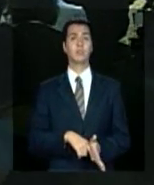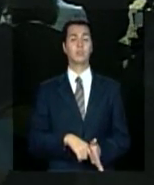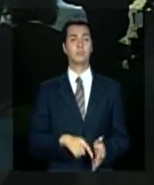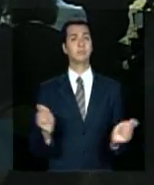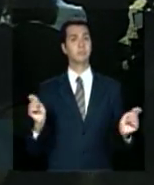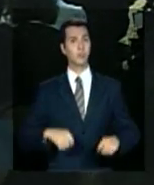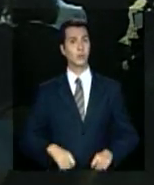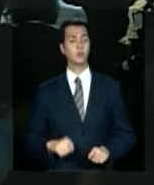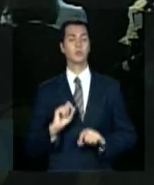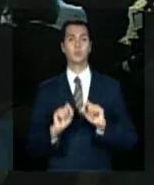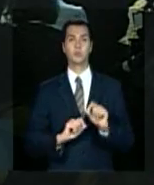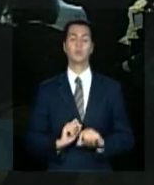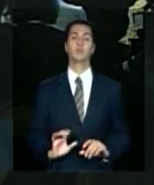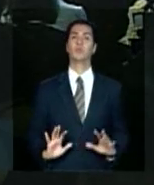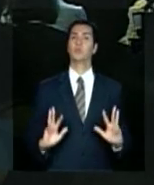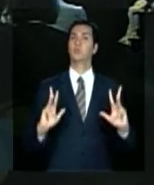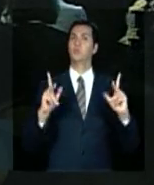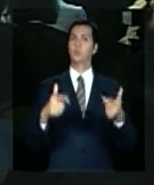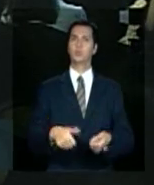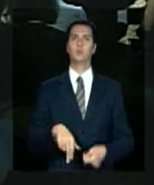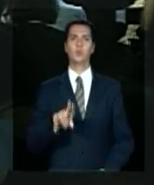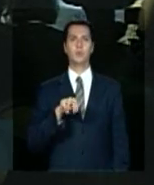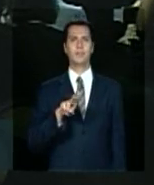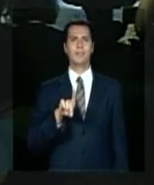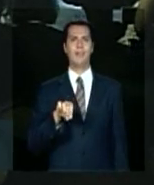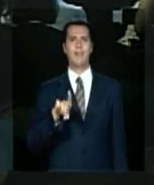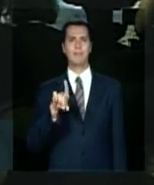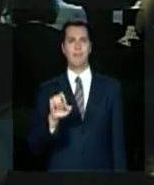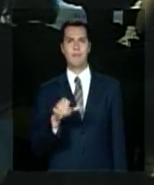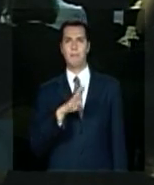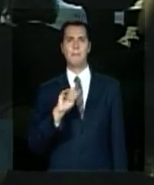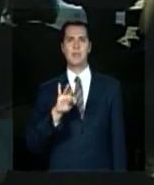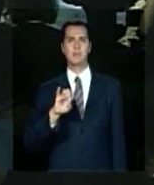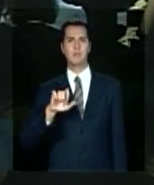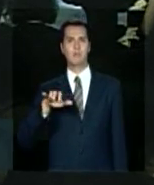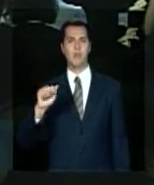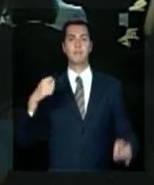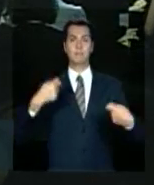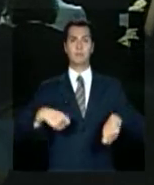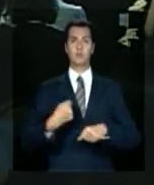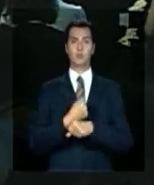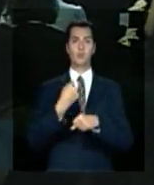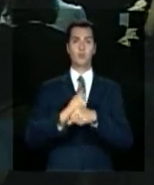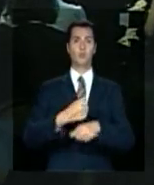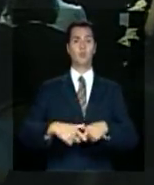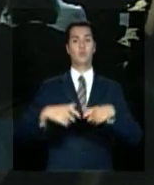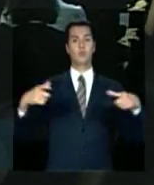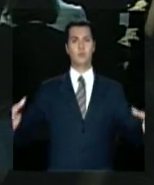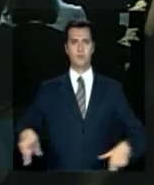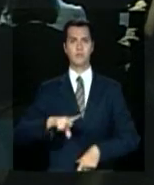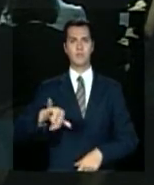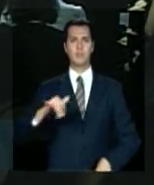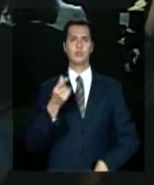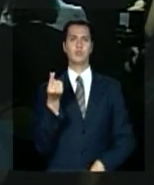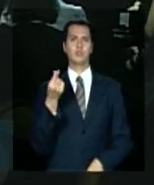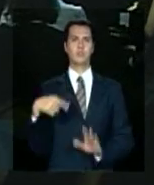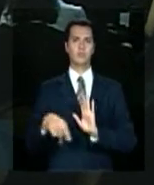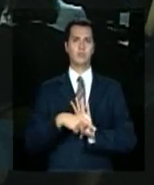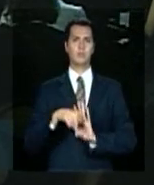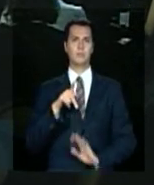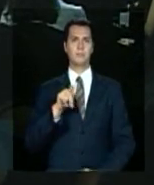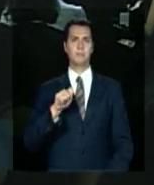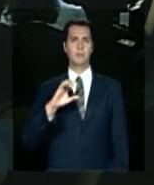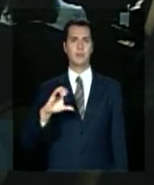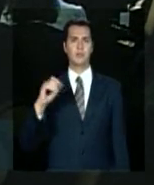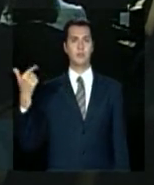de todo unidade básica de saúde que precisa ser ampliada e com os recursos do pac-2 Serão ampliadas nos a senhora